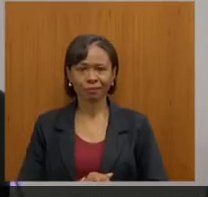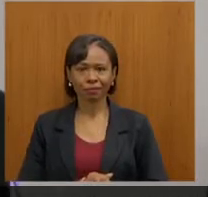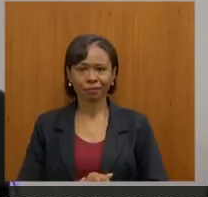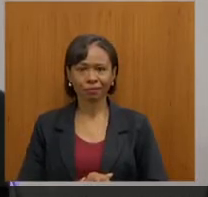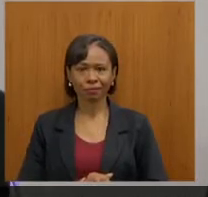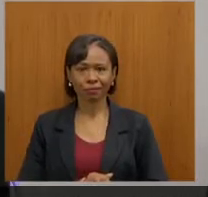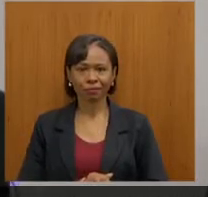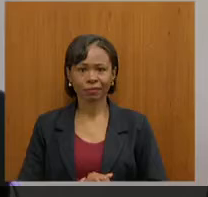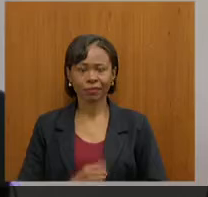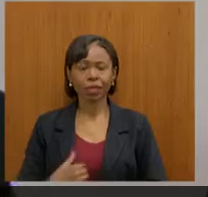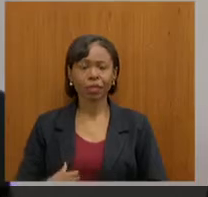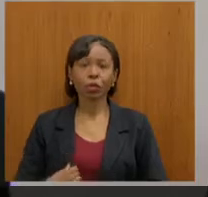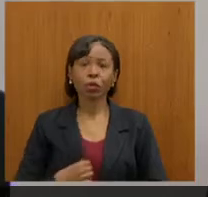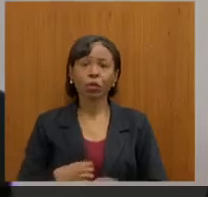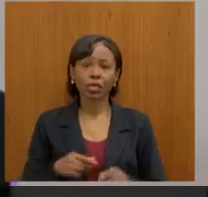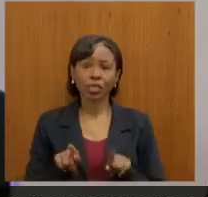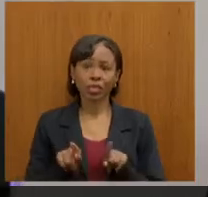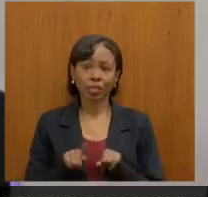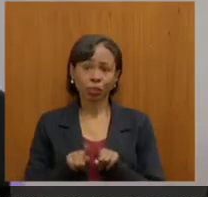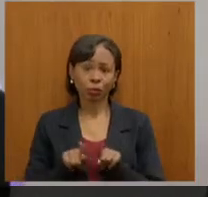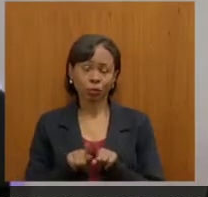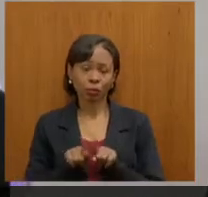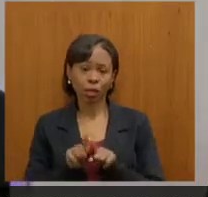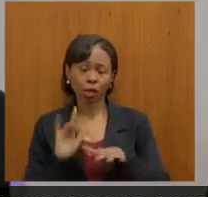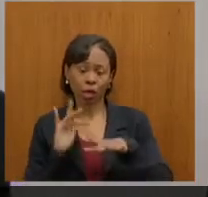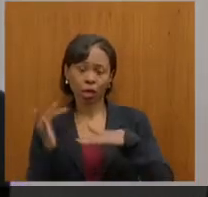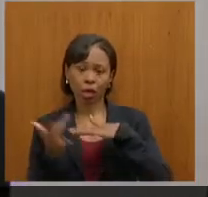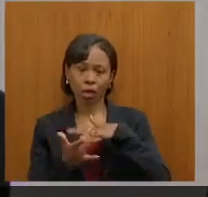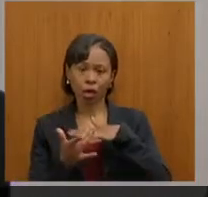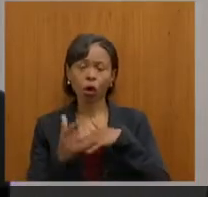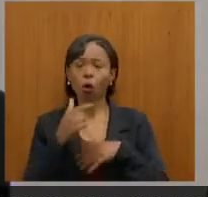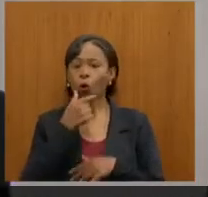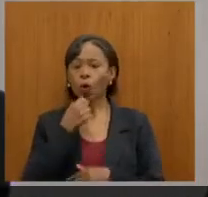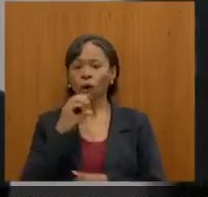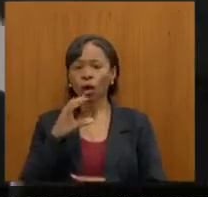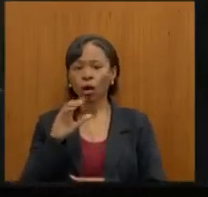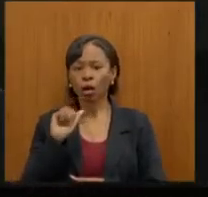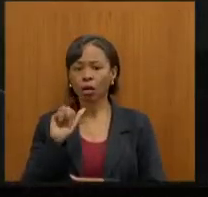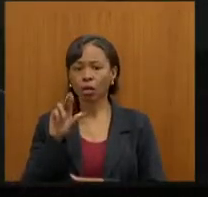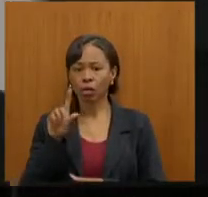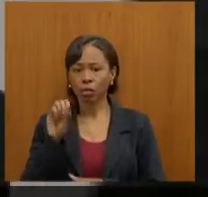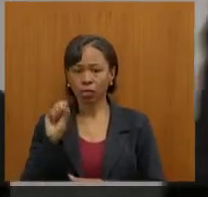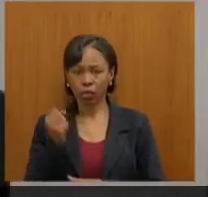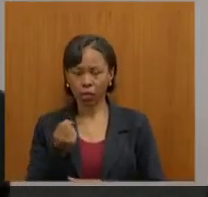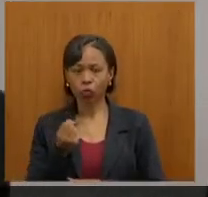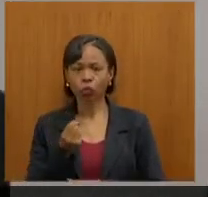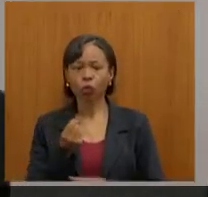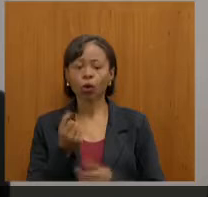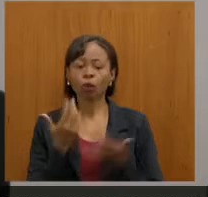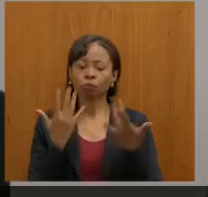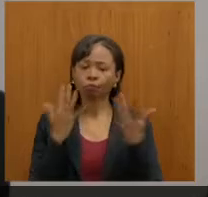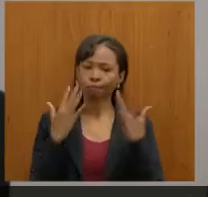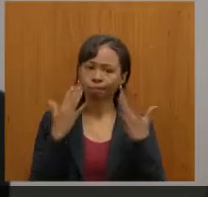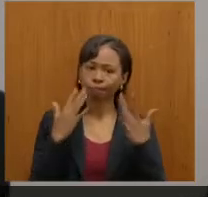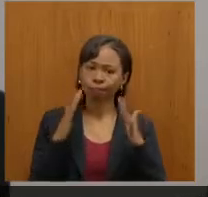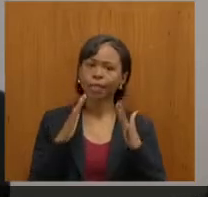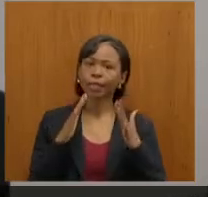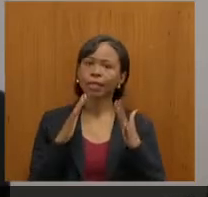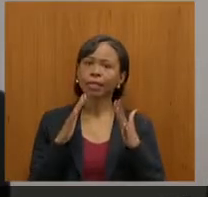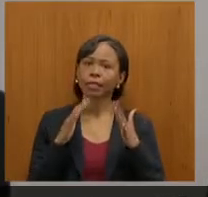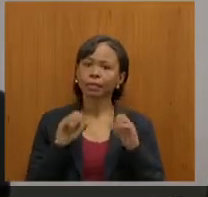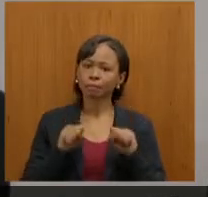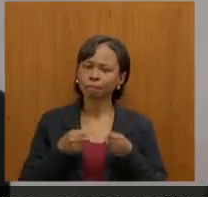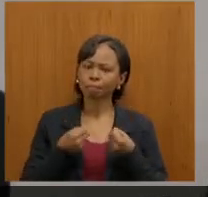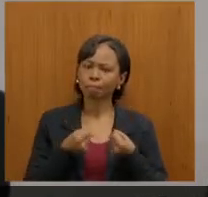o que estamos recebendo aqui nas redes sociais Carlos eduardos Parabéns pela sensibilidade luta pela